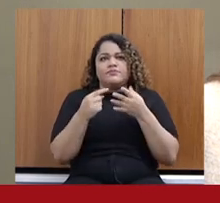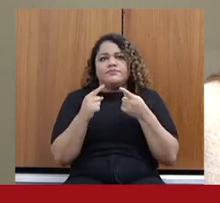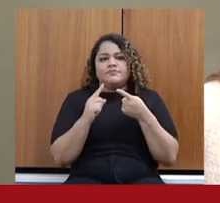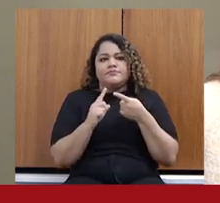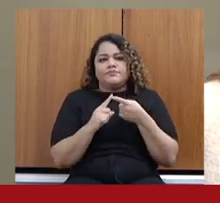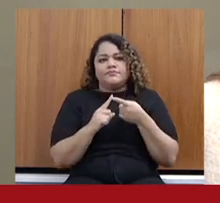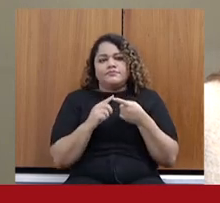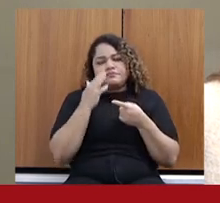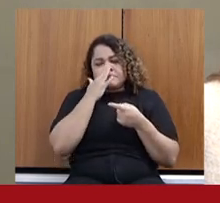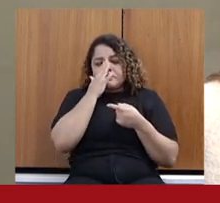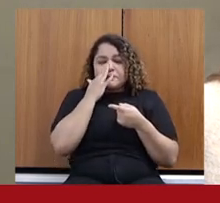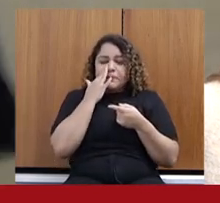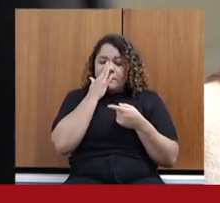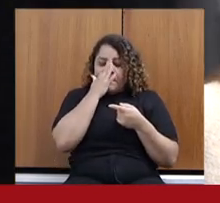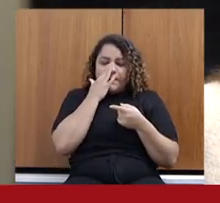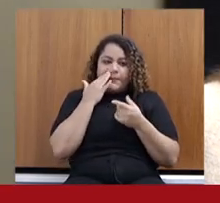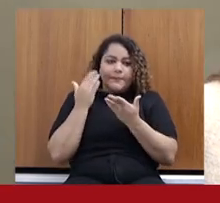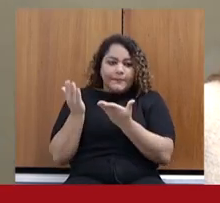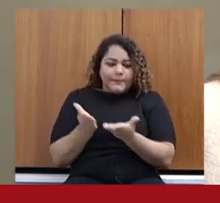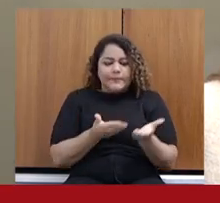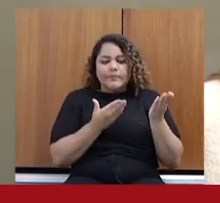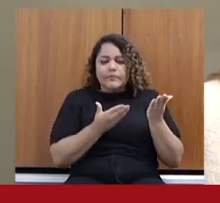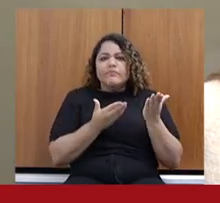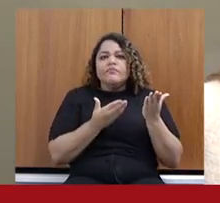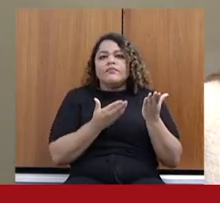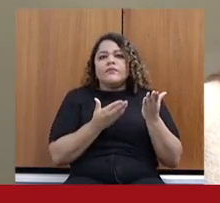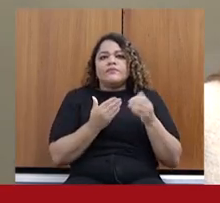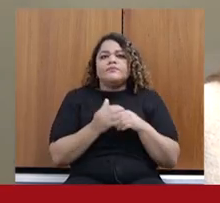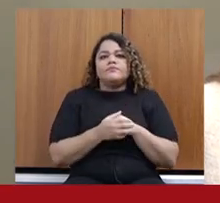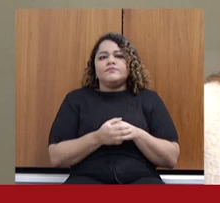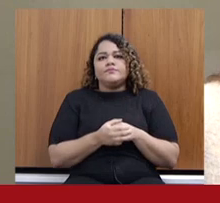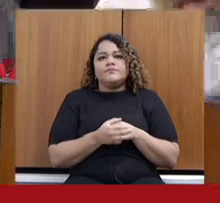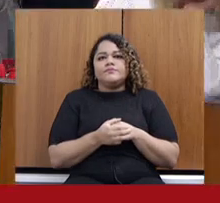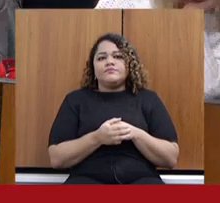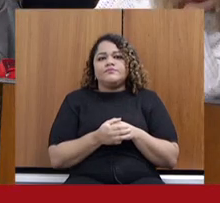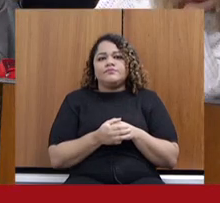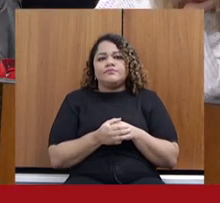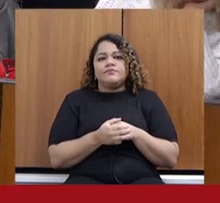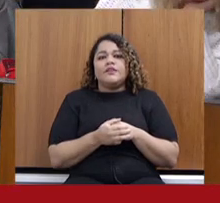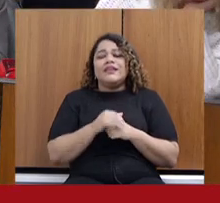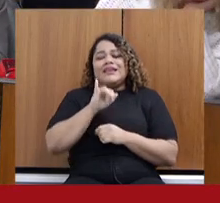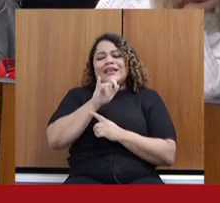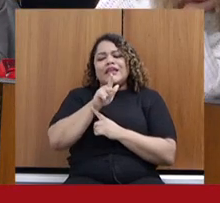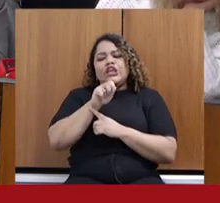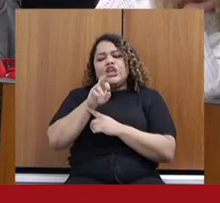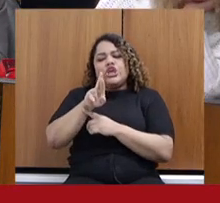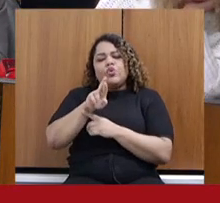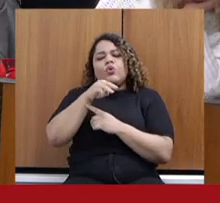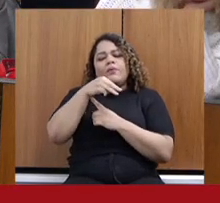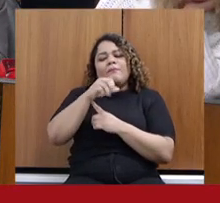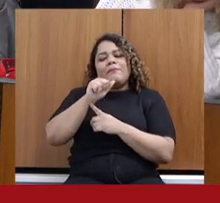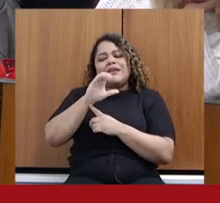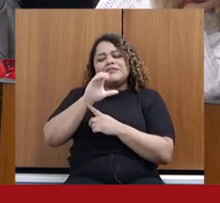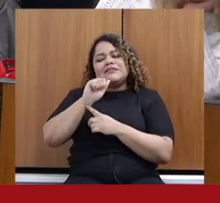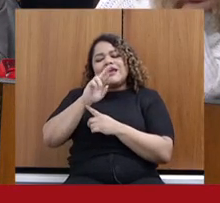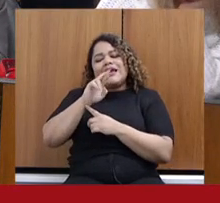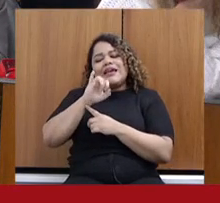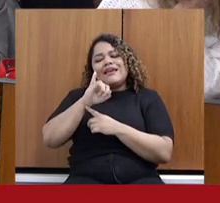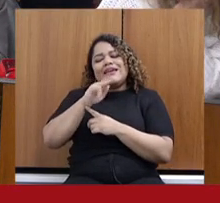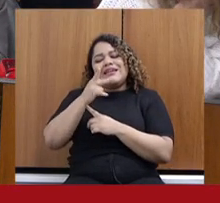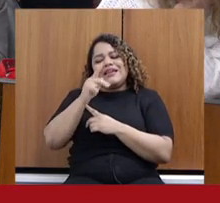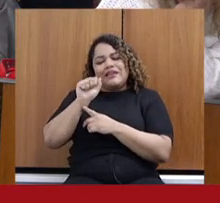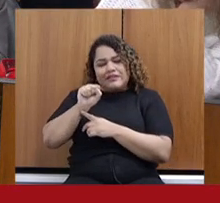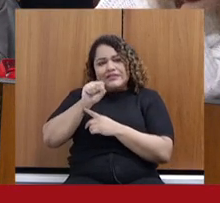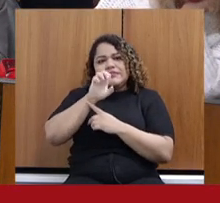Passo a palavra para o senhor Igor Mascarenhas Eto, que disporá de até 20